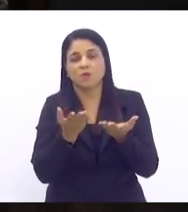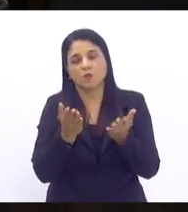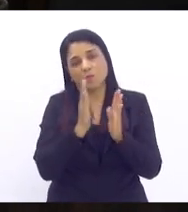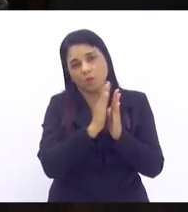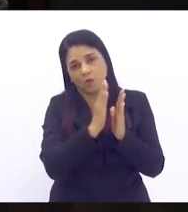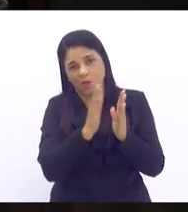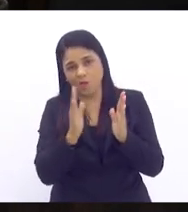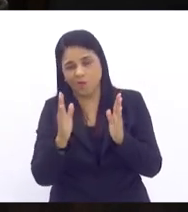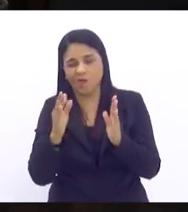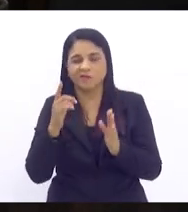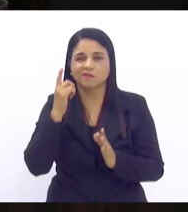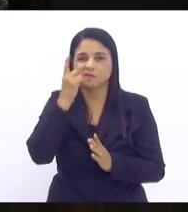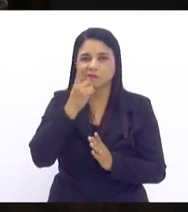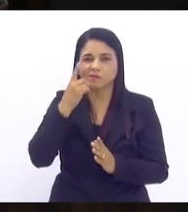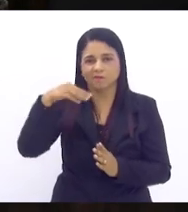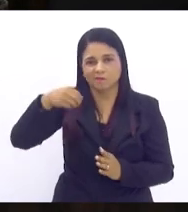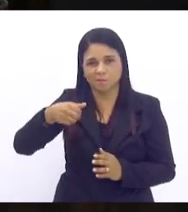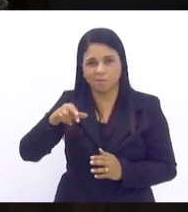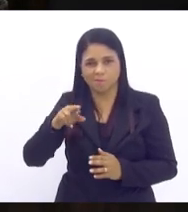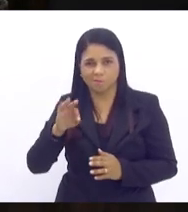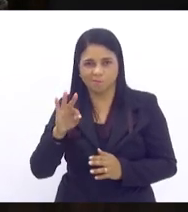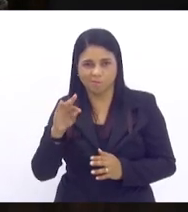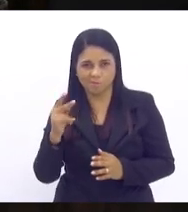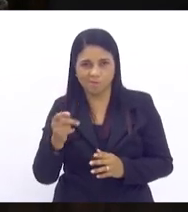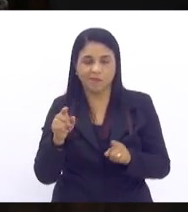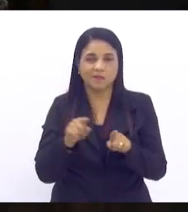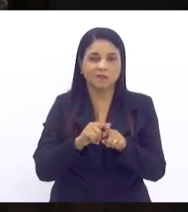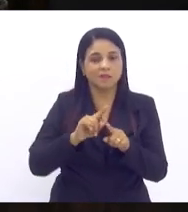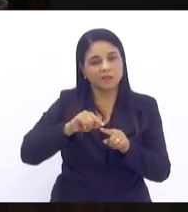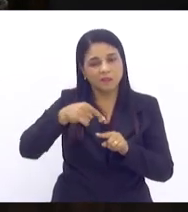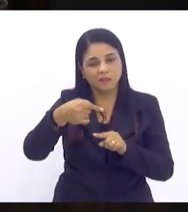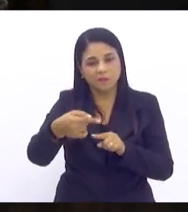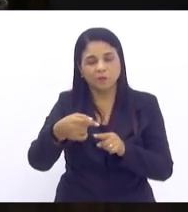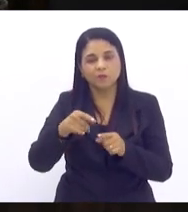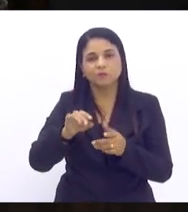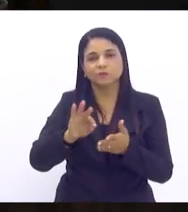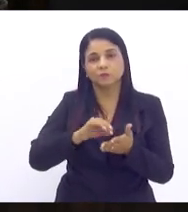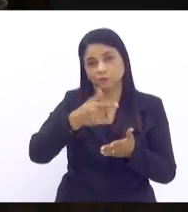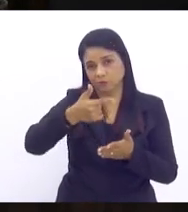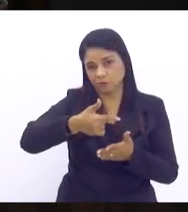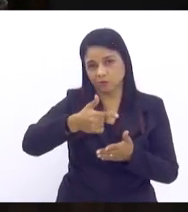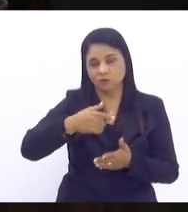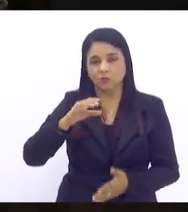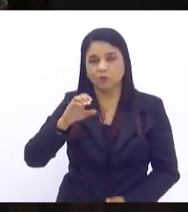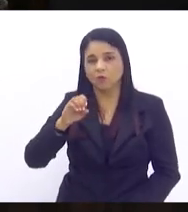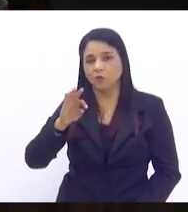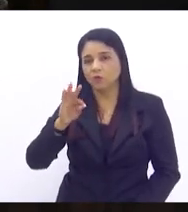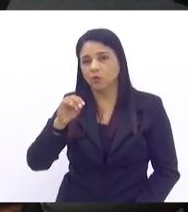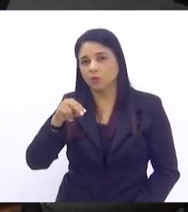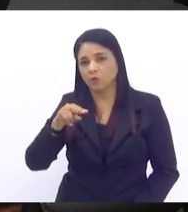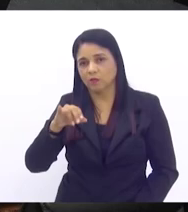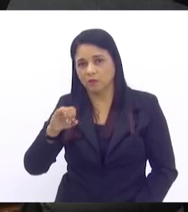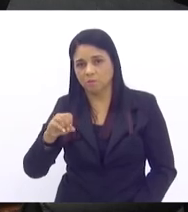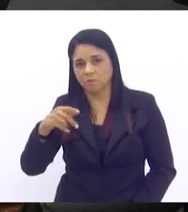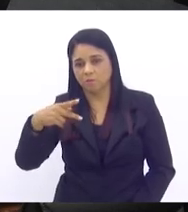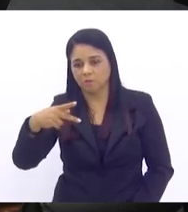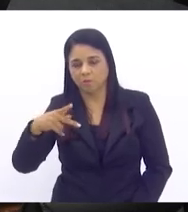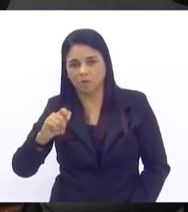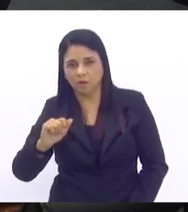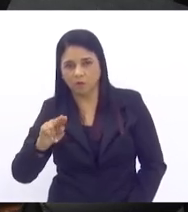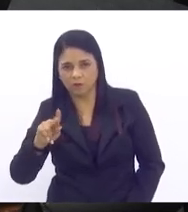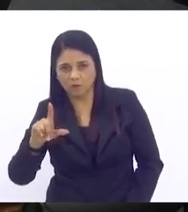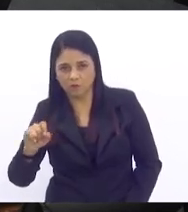Rocha, a primeira inscrita, e logo depois o deputado Otone de Paula. Boa